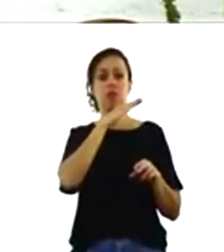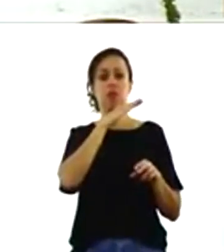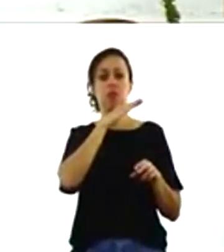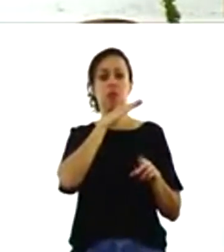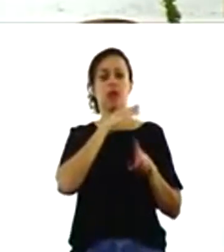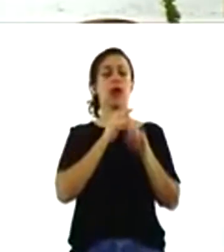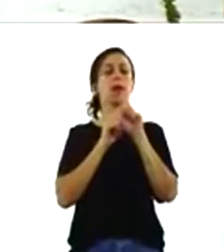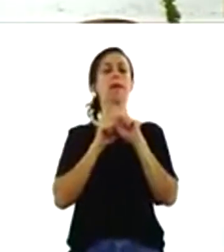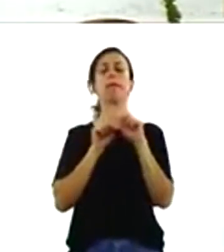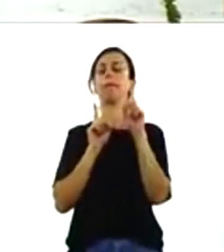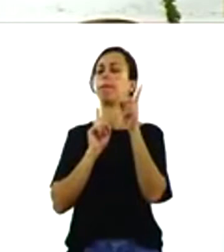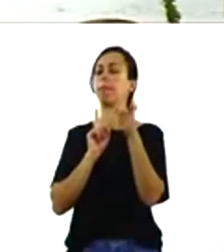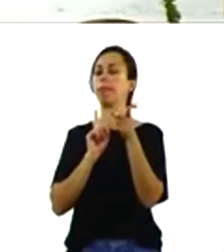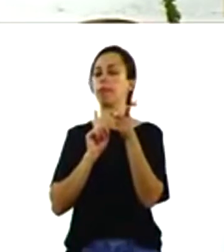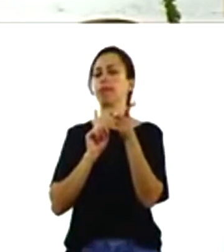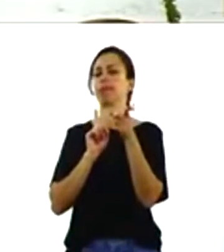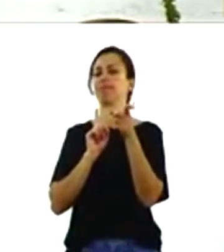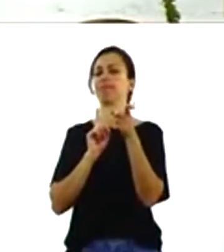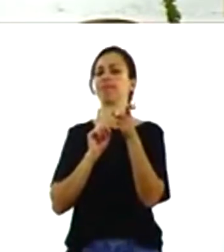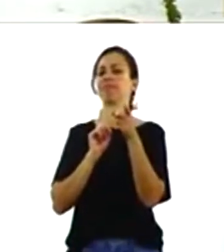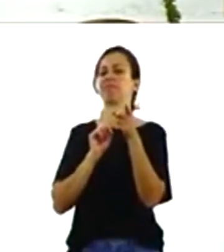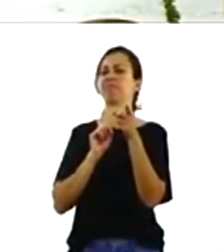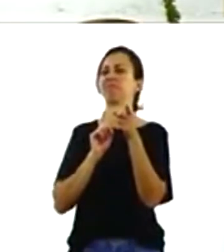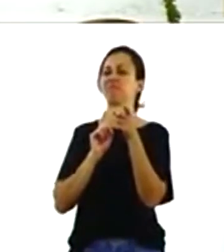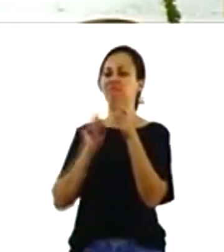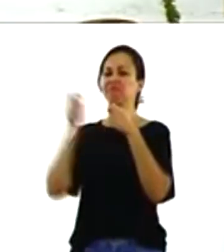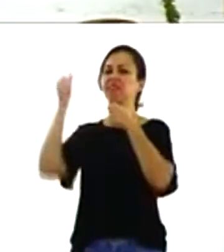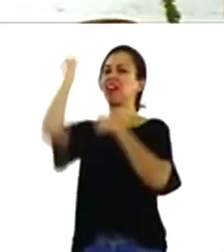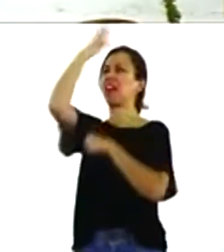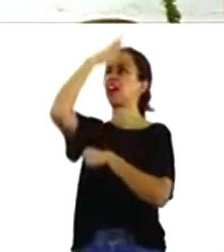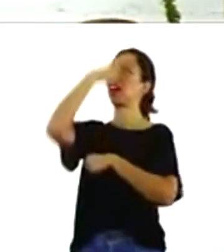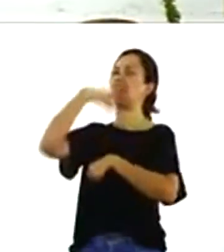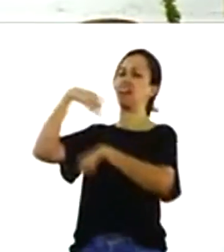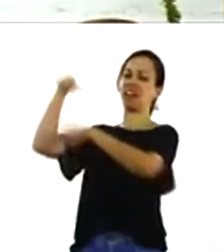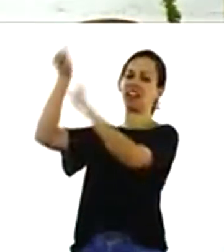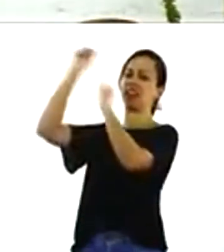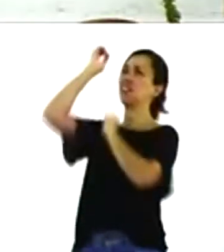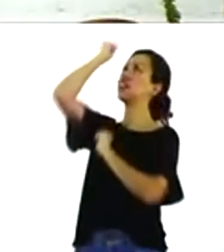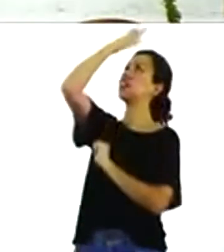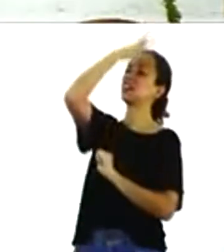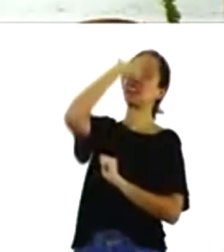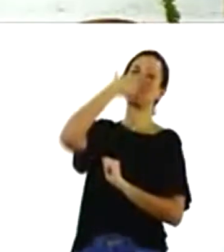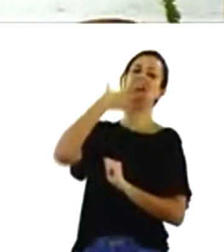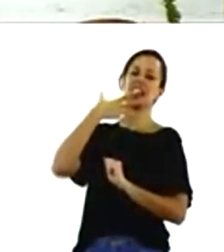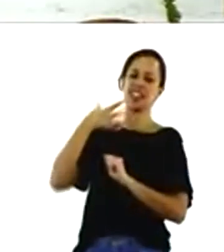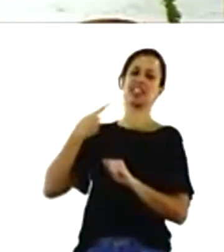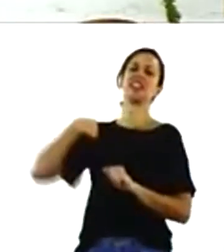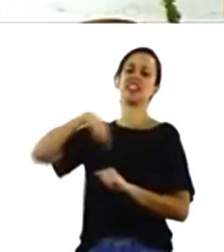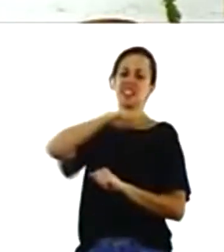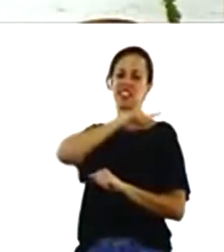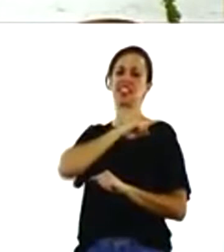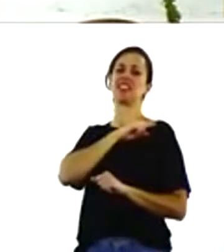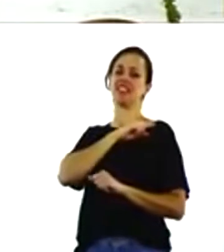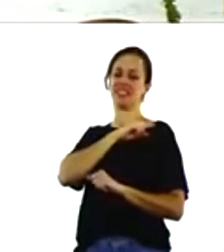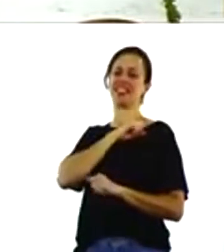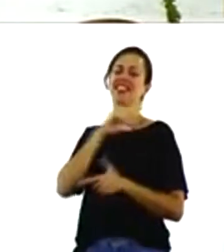dá a graça de vencê-los usando a armadura de Deus.